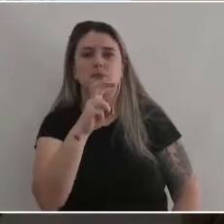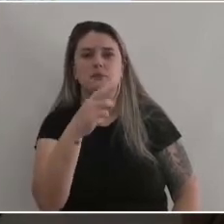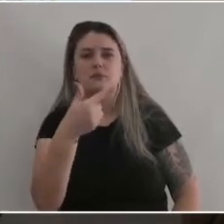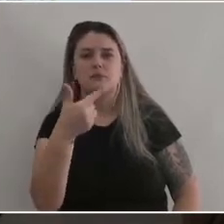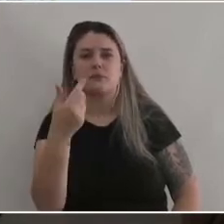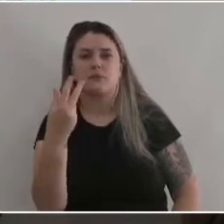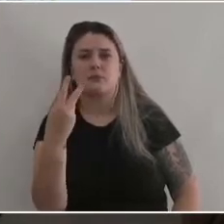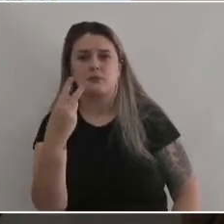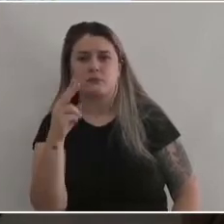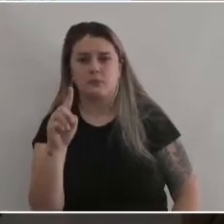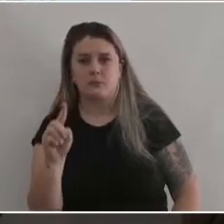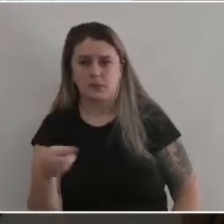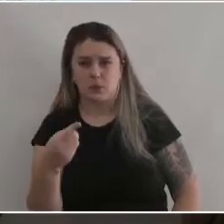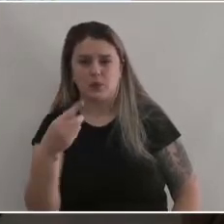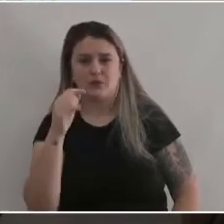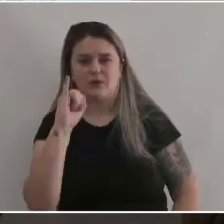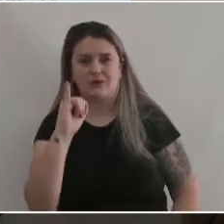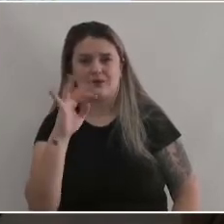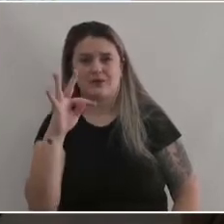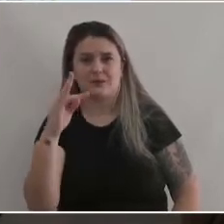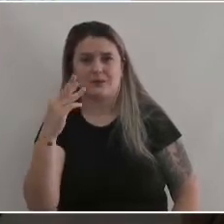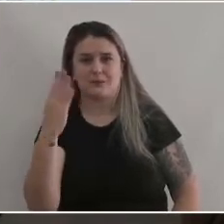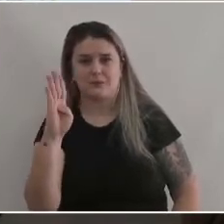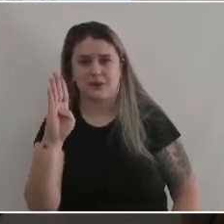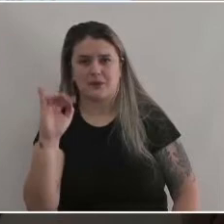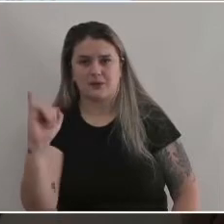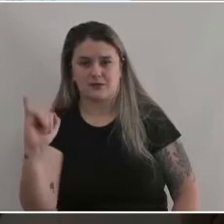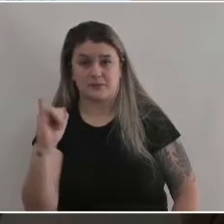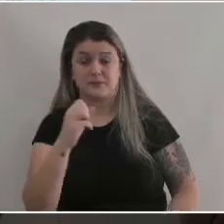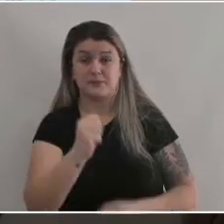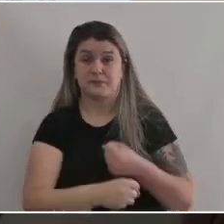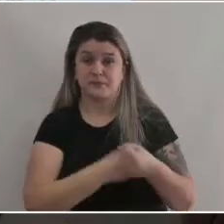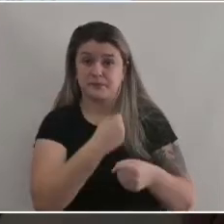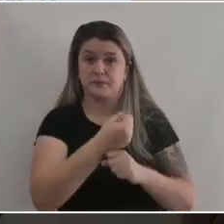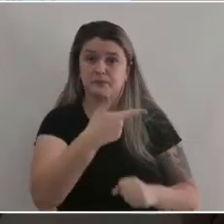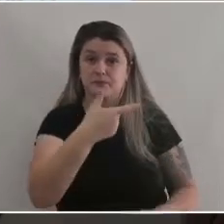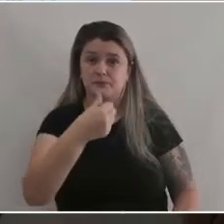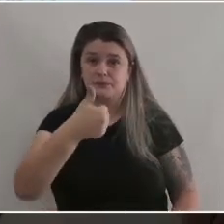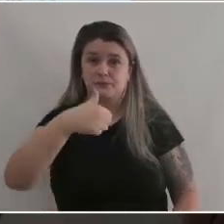1.523.000 de ITBI. No exercício de 2019,